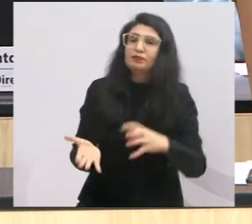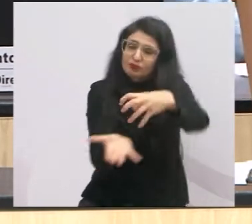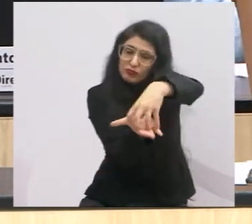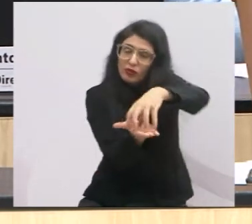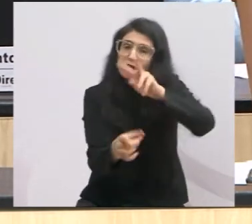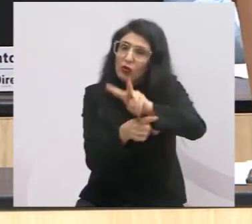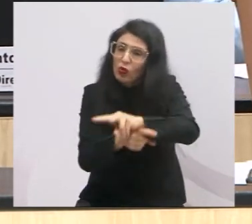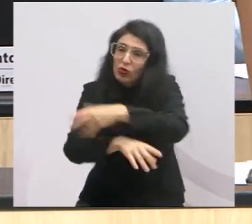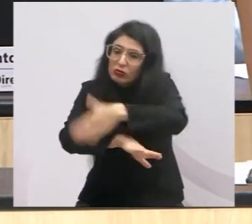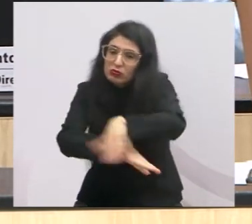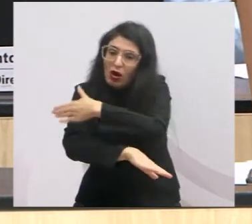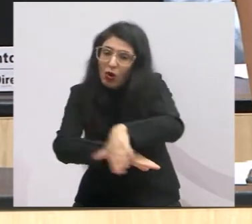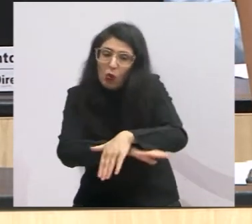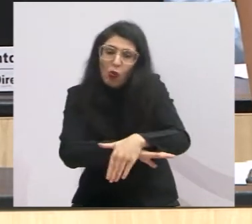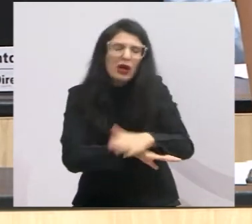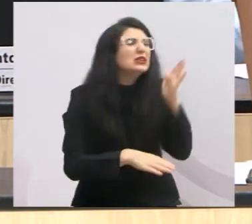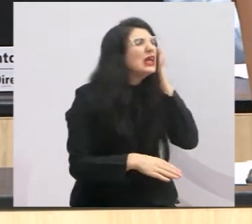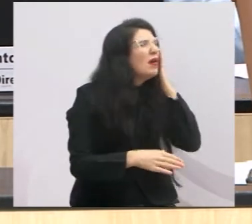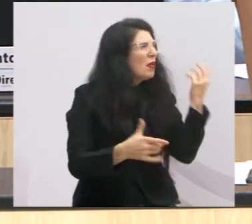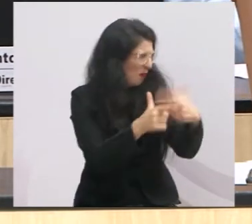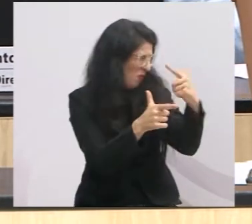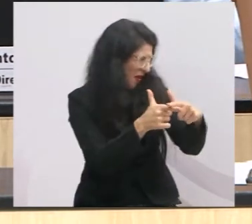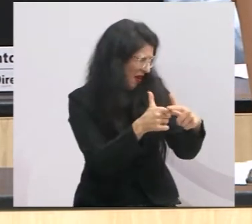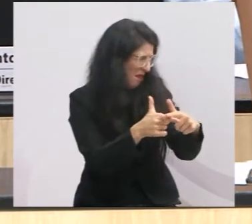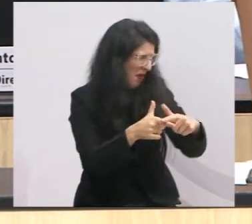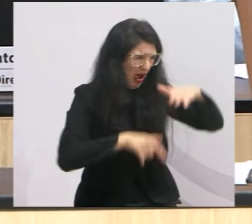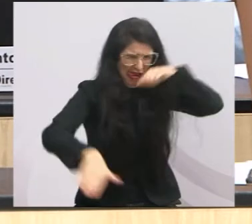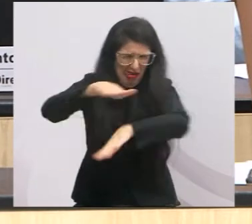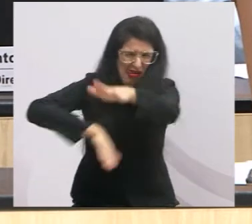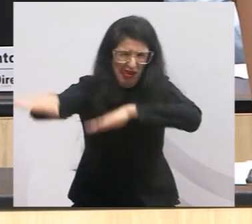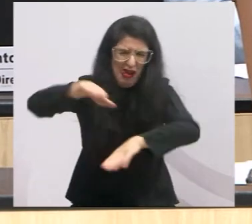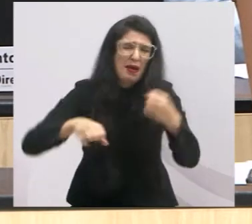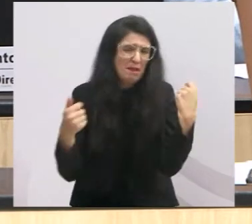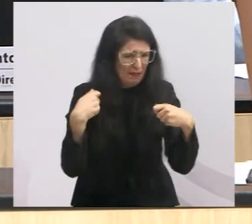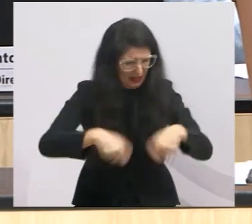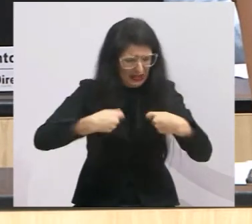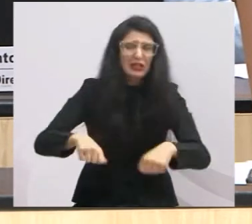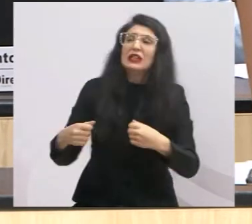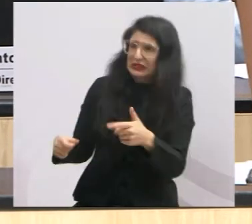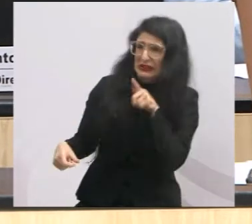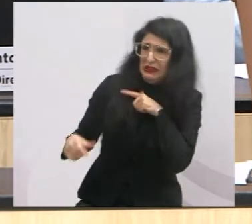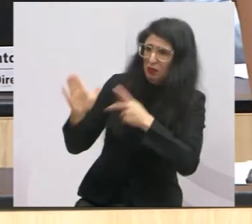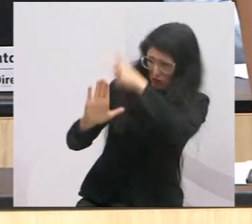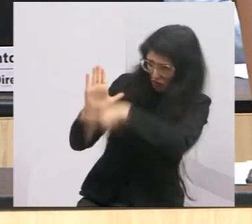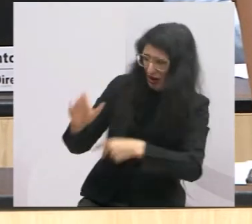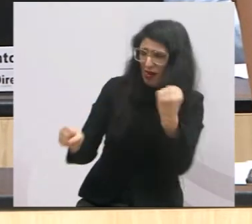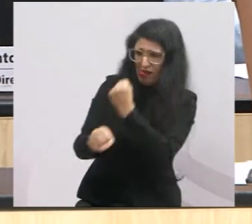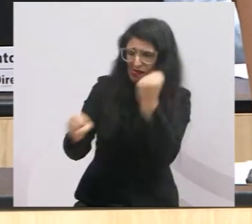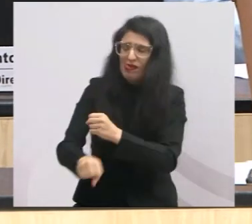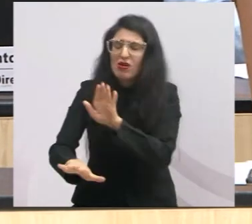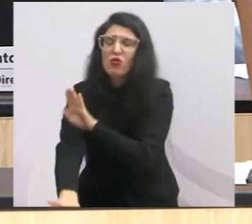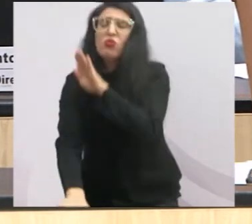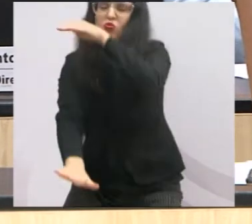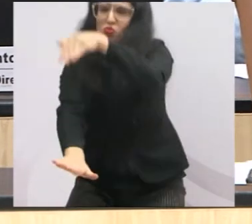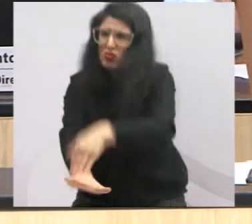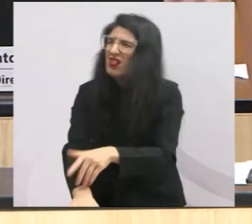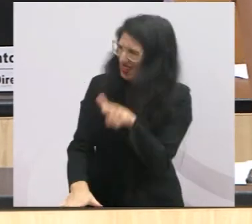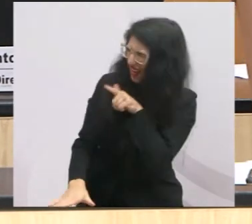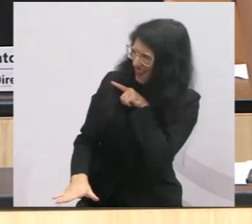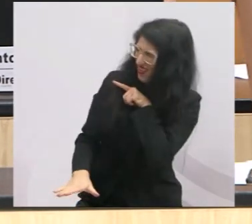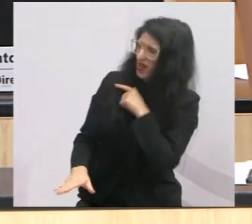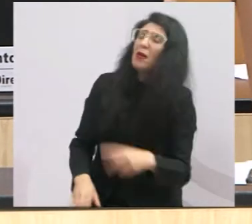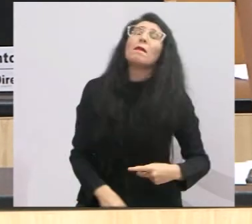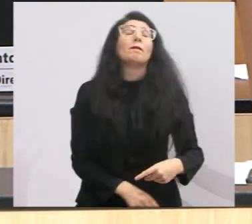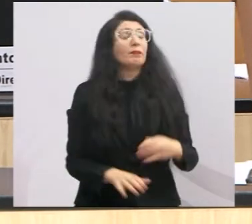formalidades regimentais, seja constado na ata do trabalho dessa sessão o registro de nossas congratulações